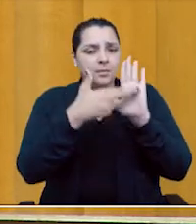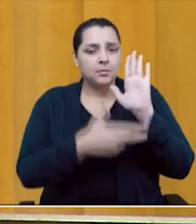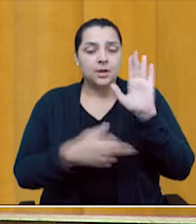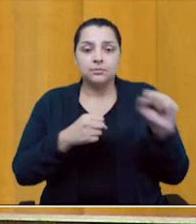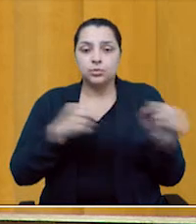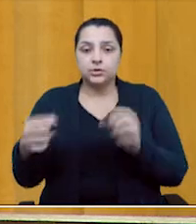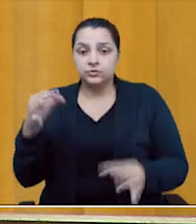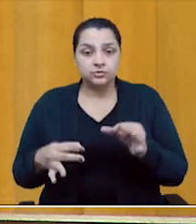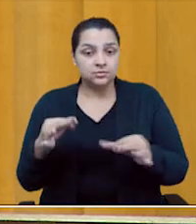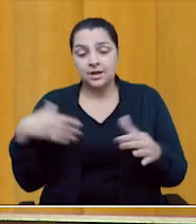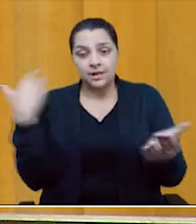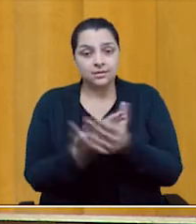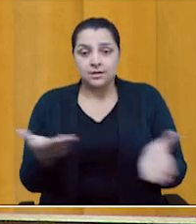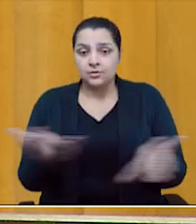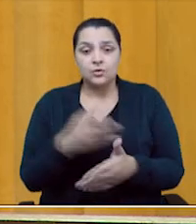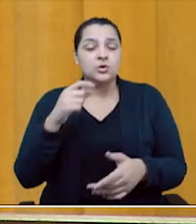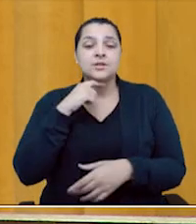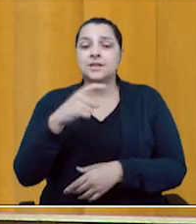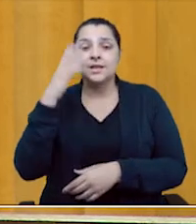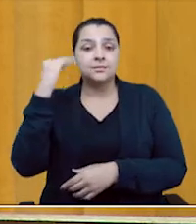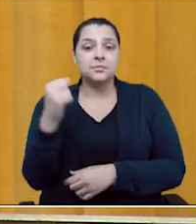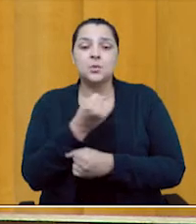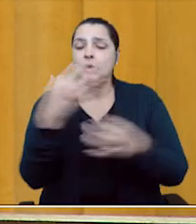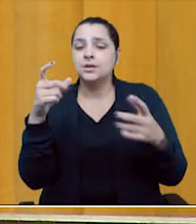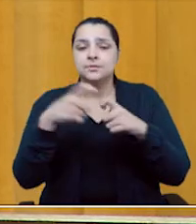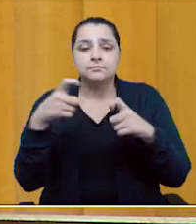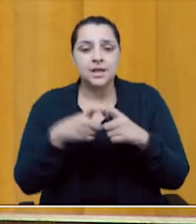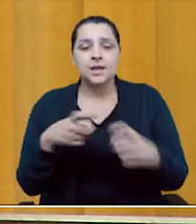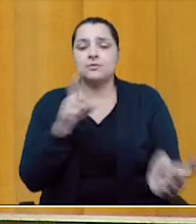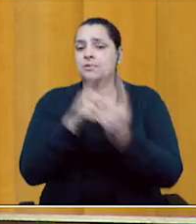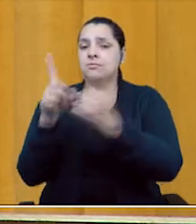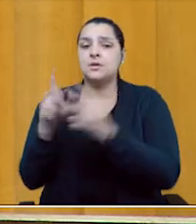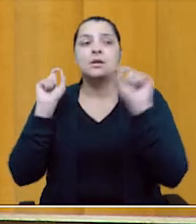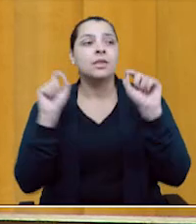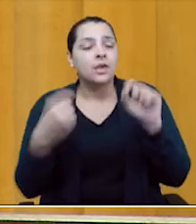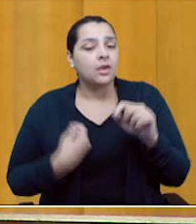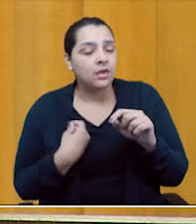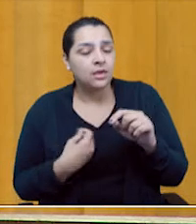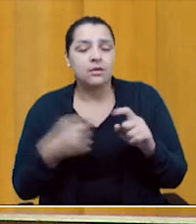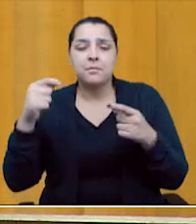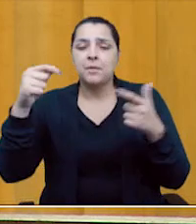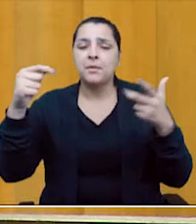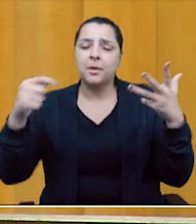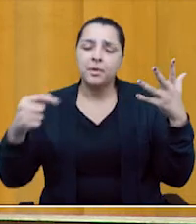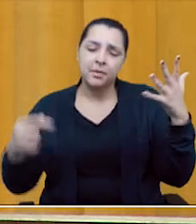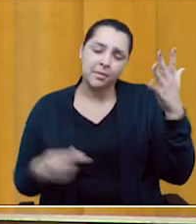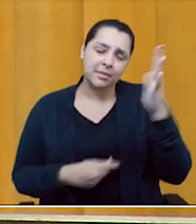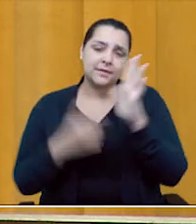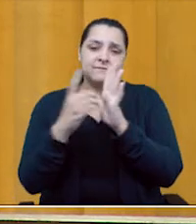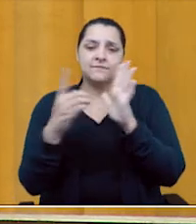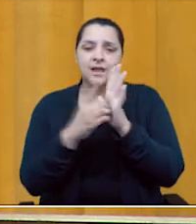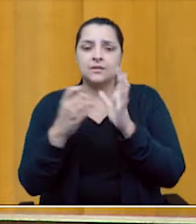sabia quantos médicos, enfermeiros, que tipo de atendimento fazia, quem era atendido. São dados extremamente